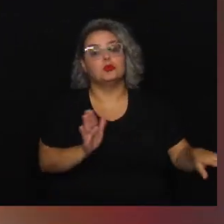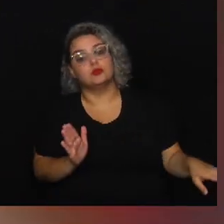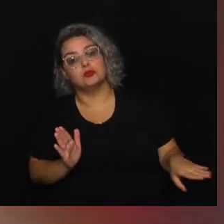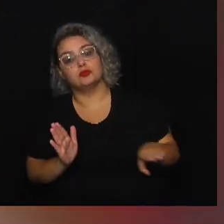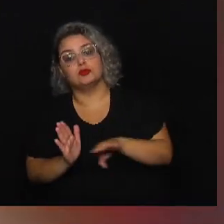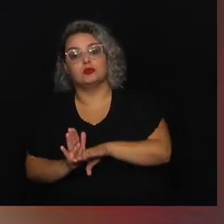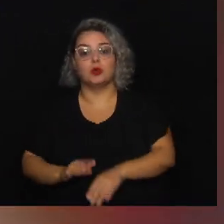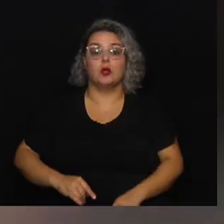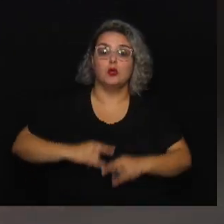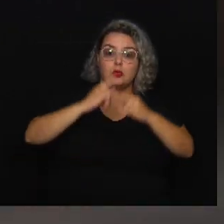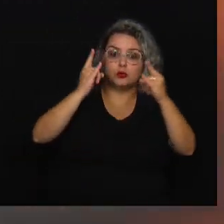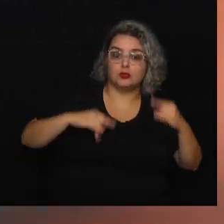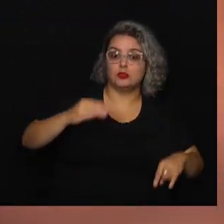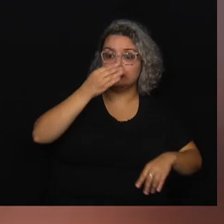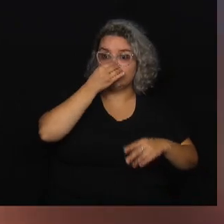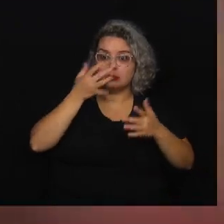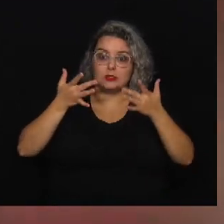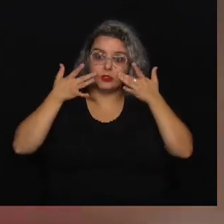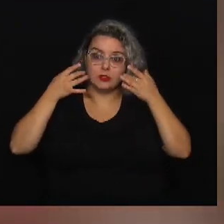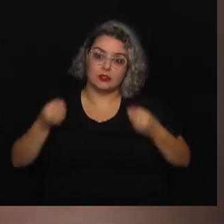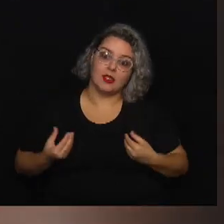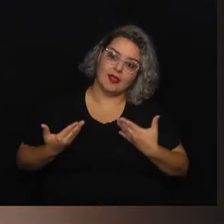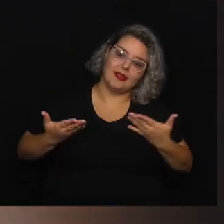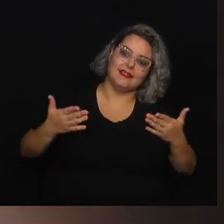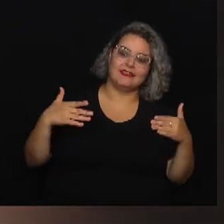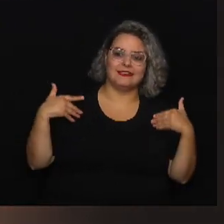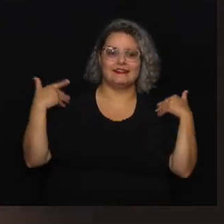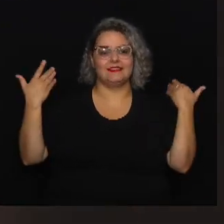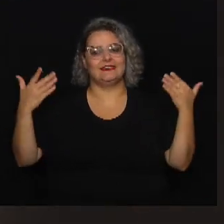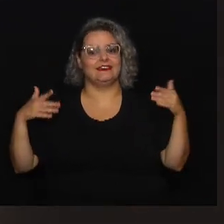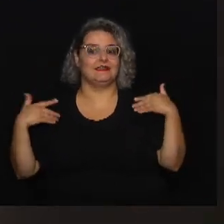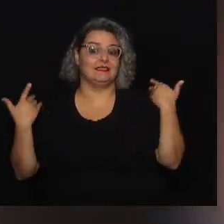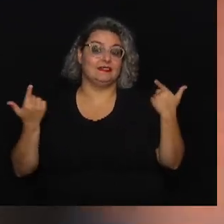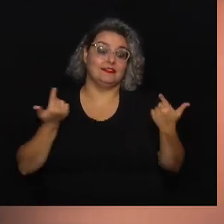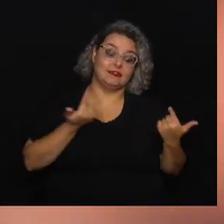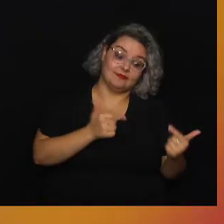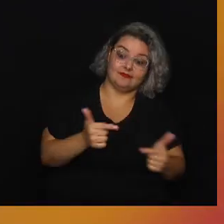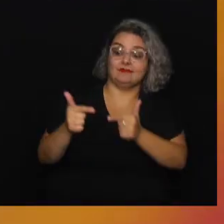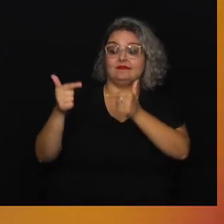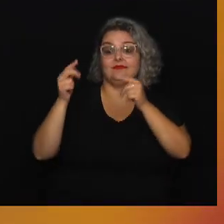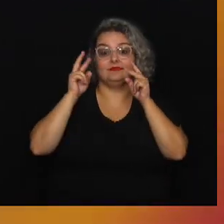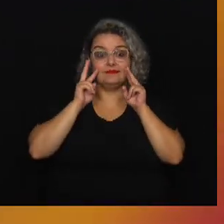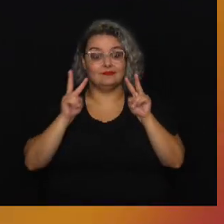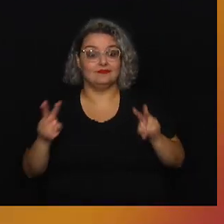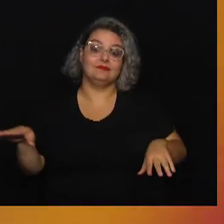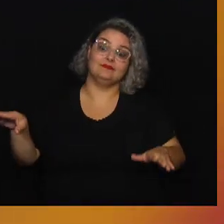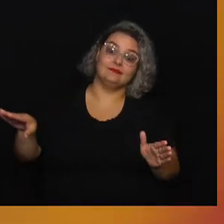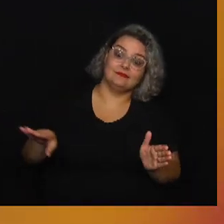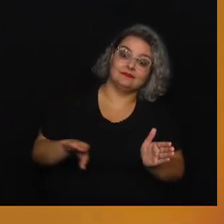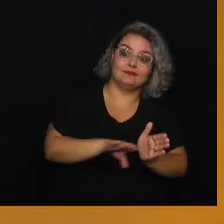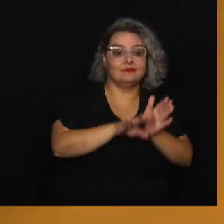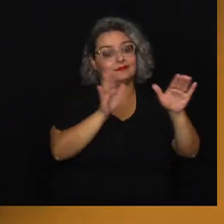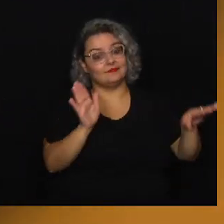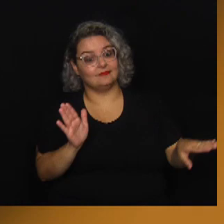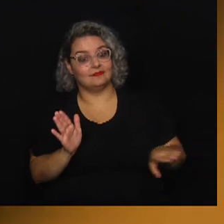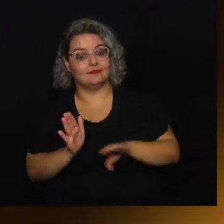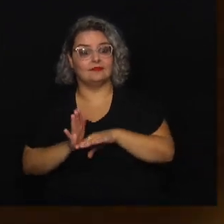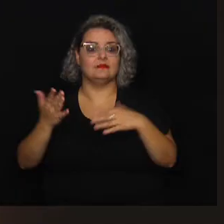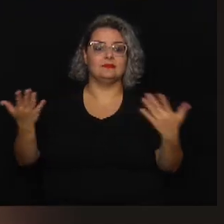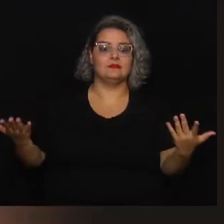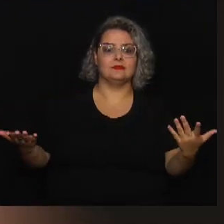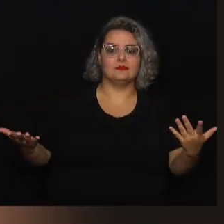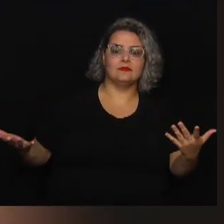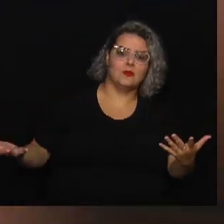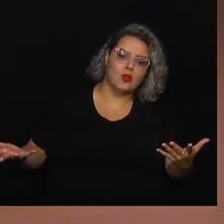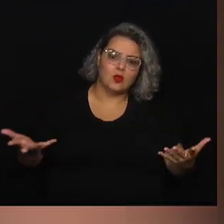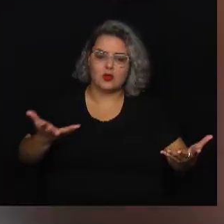Bom, levando a alegria onde não se via. Chegou, Circo Teatro do